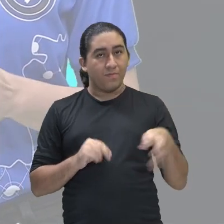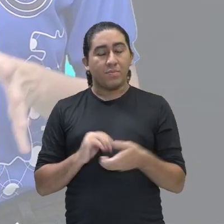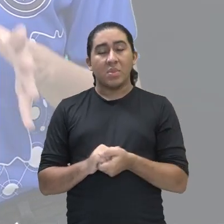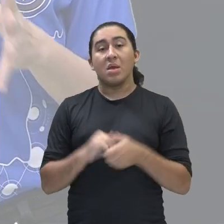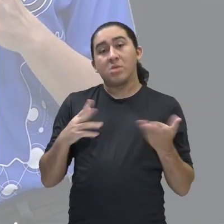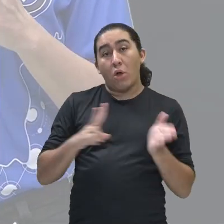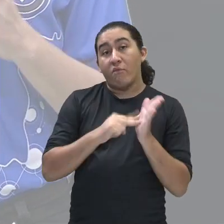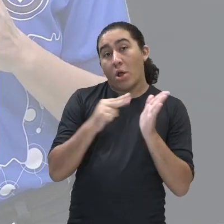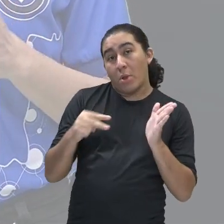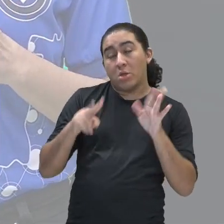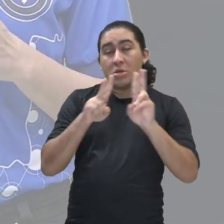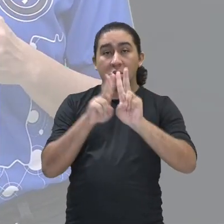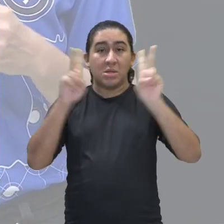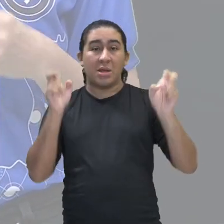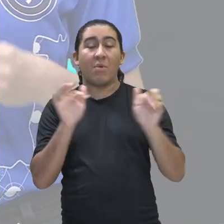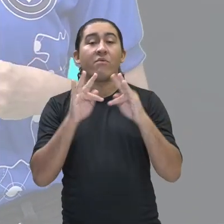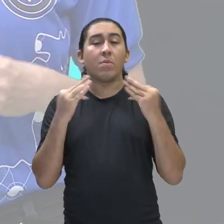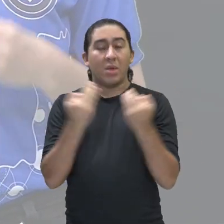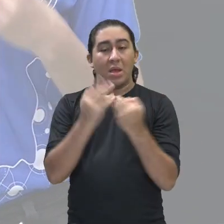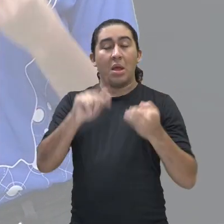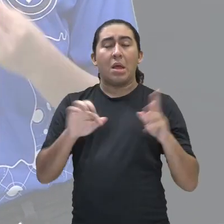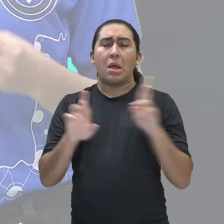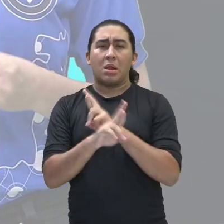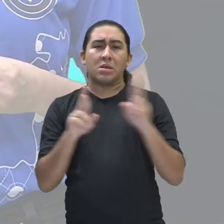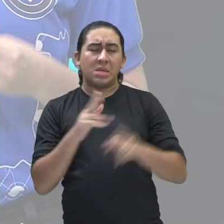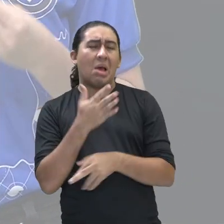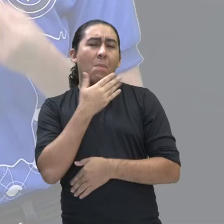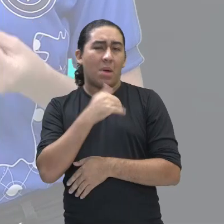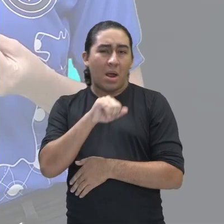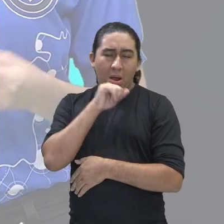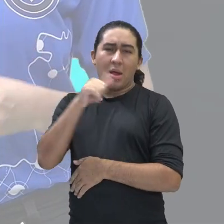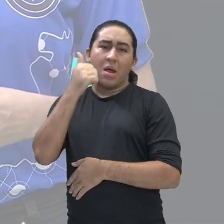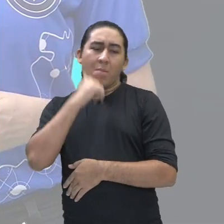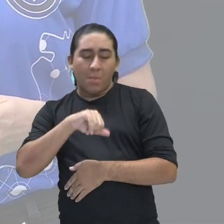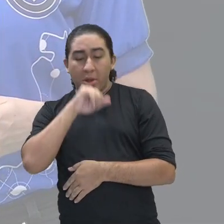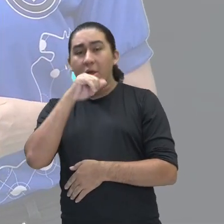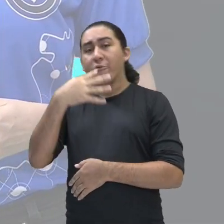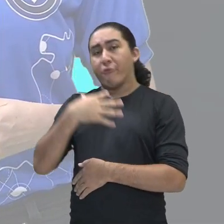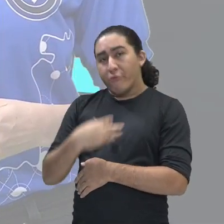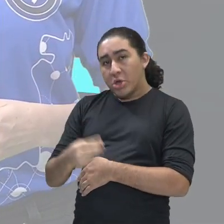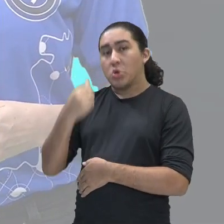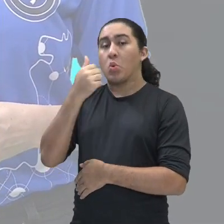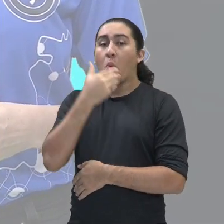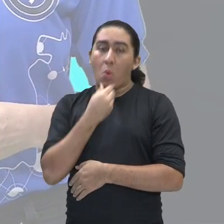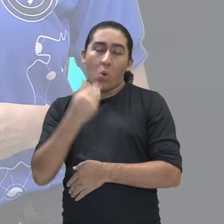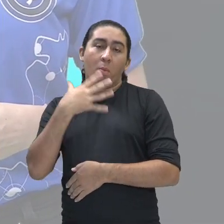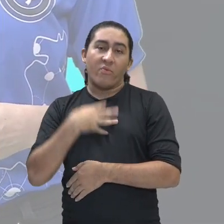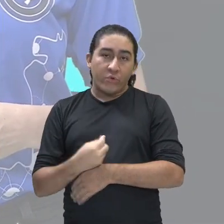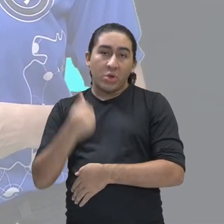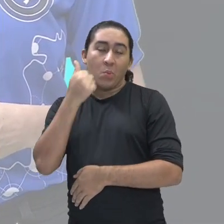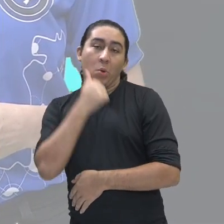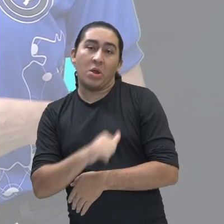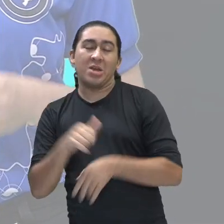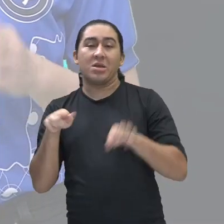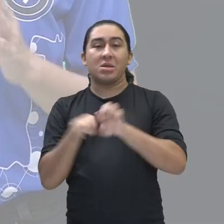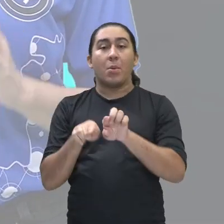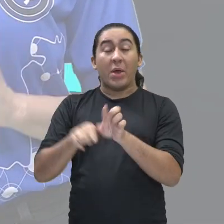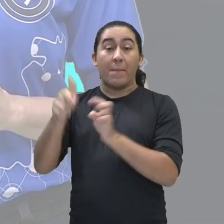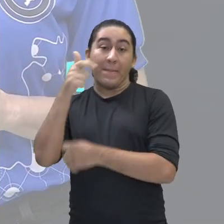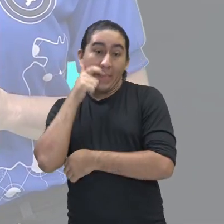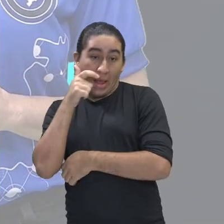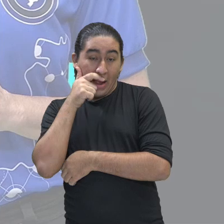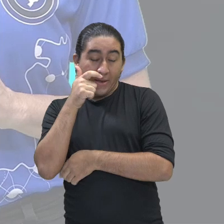família, que é essa relação mais próxima, né? Pai, mãe, filho, filha, ok? Parents, que essa palavra, né? Tem que